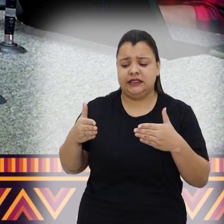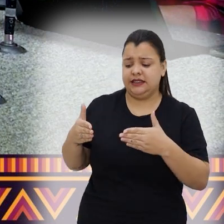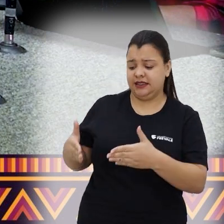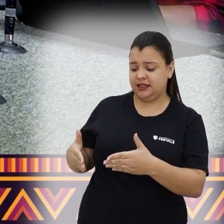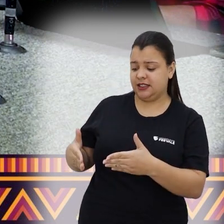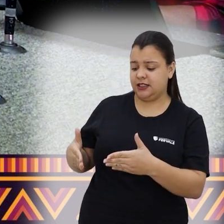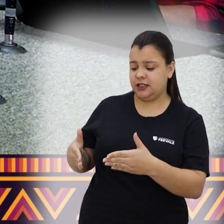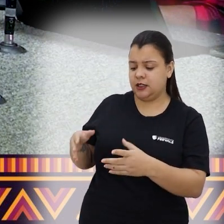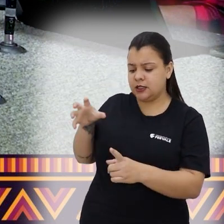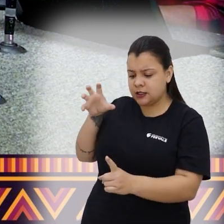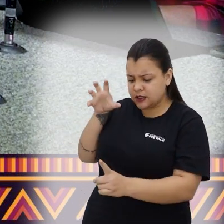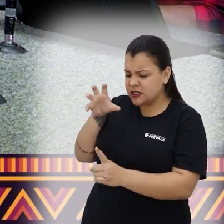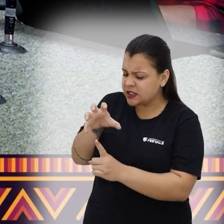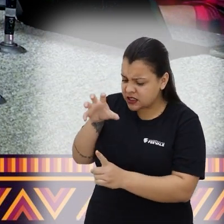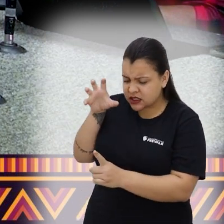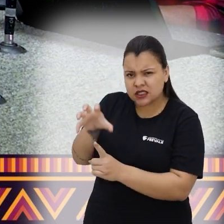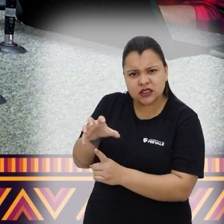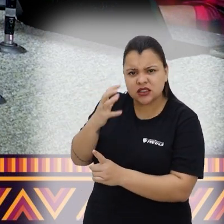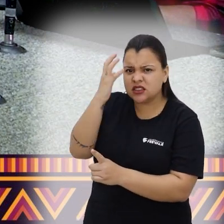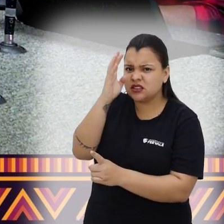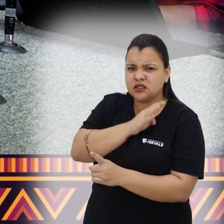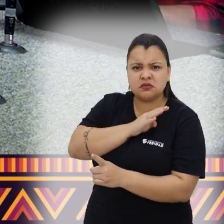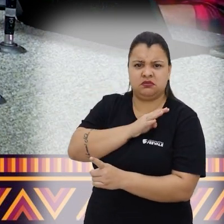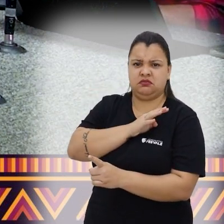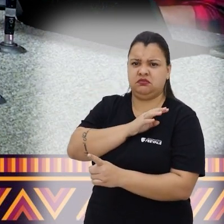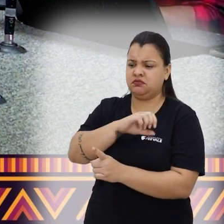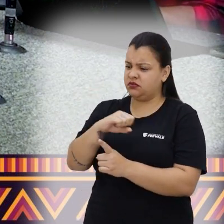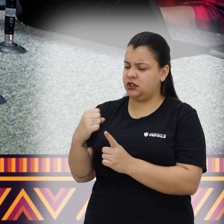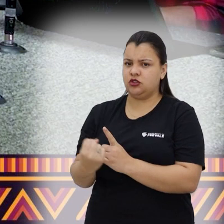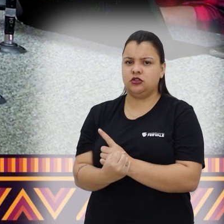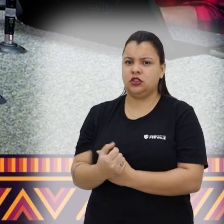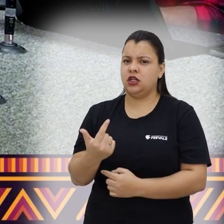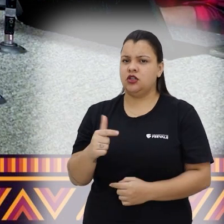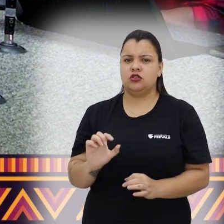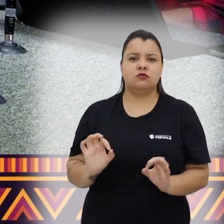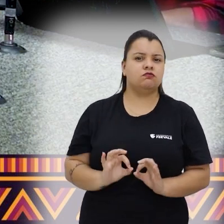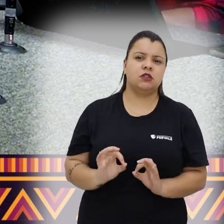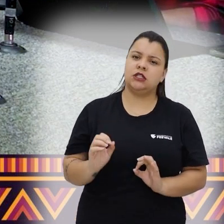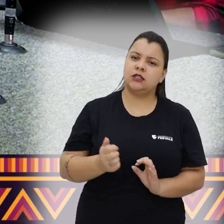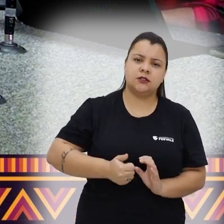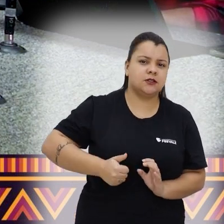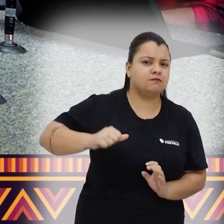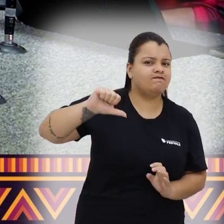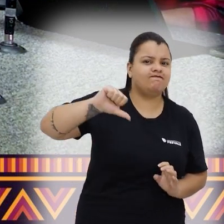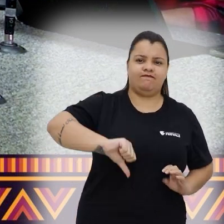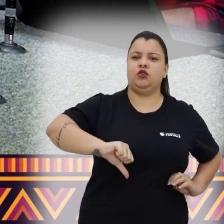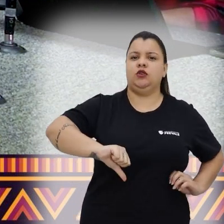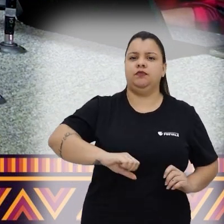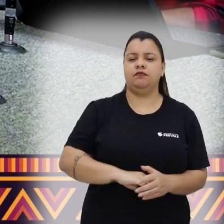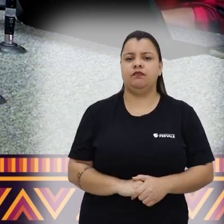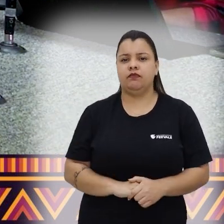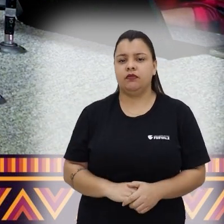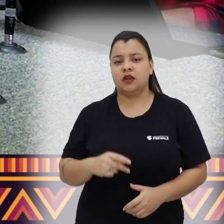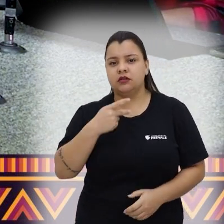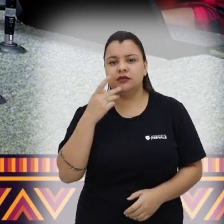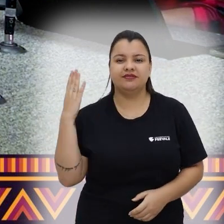instrumento mais perverso da sociedade. Não existe instrumento mais perverso. Porque daí eu te dou um tapinha